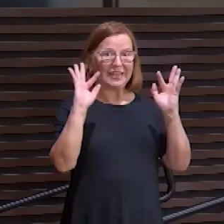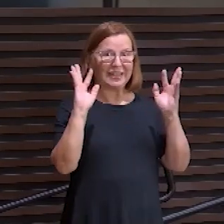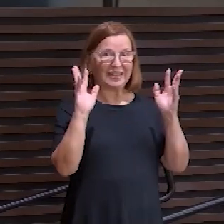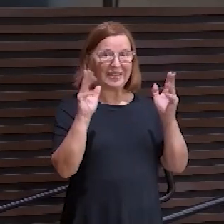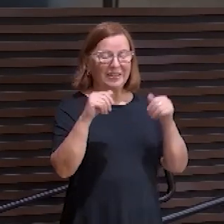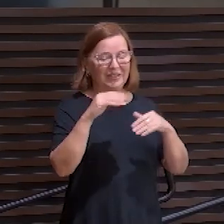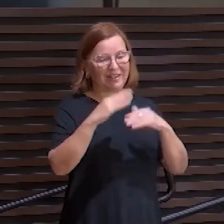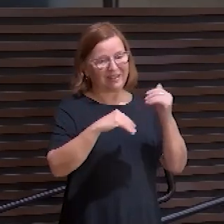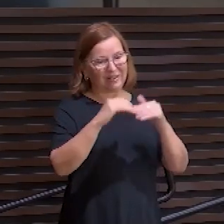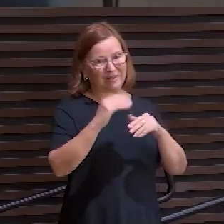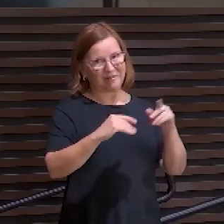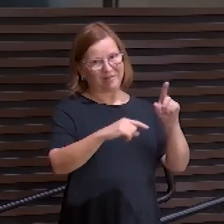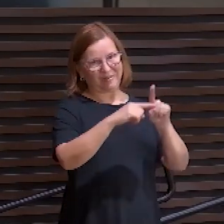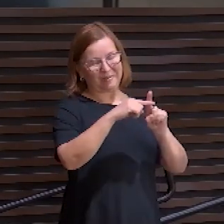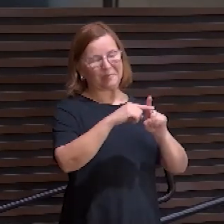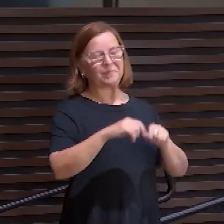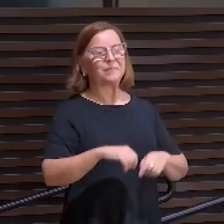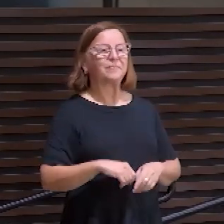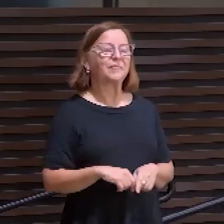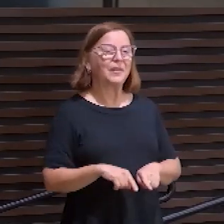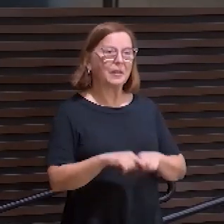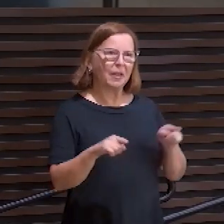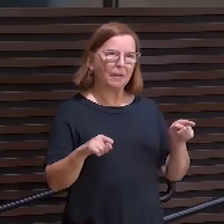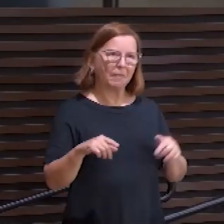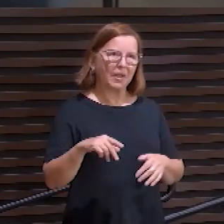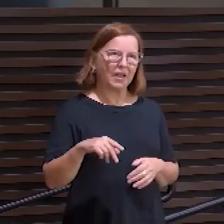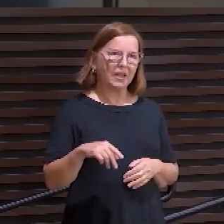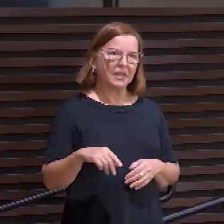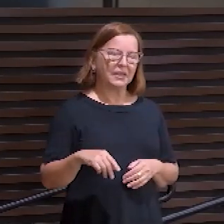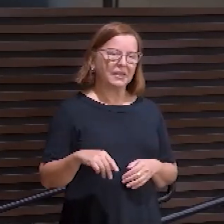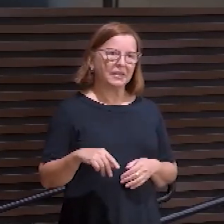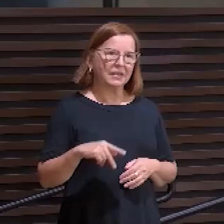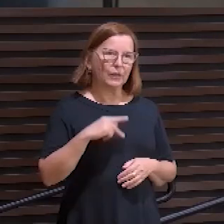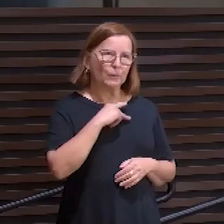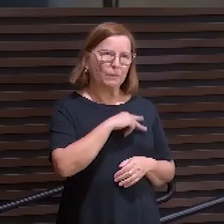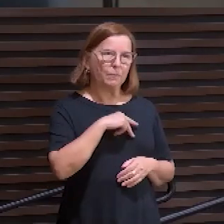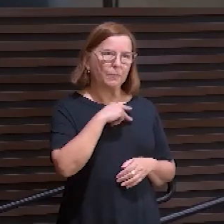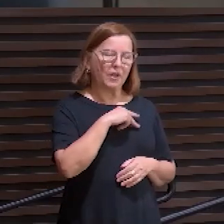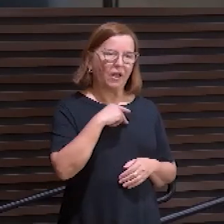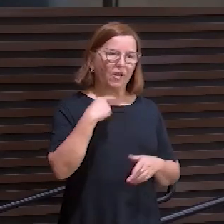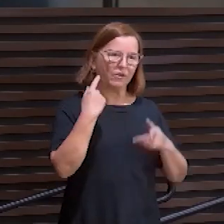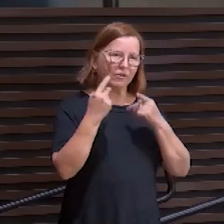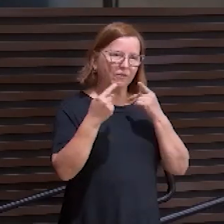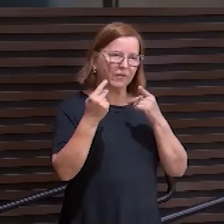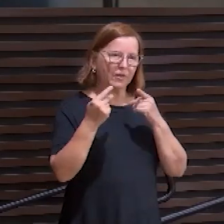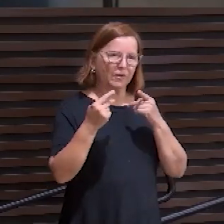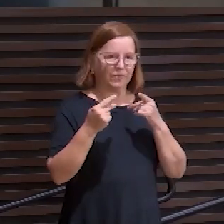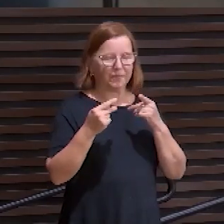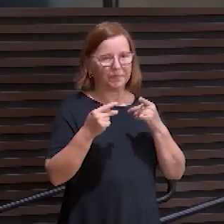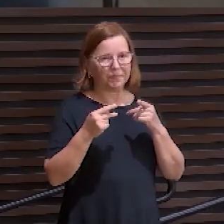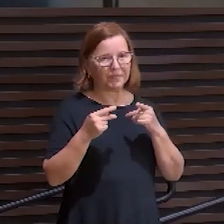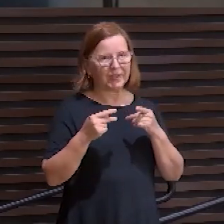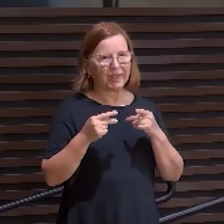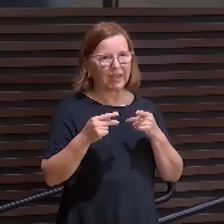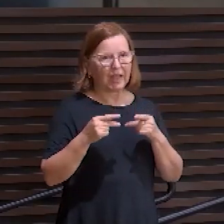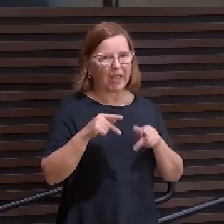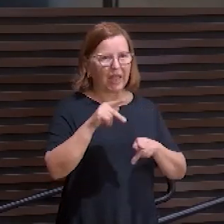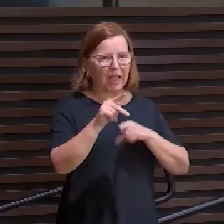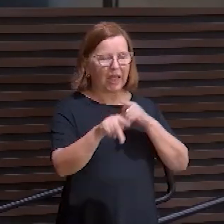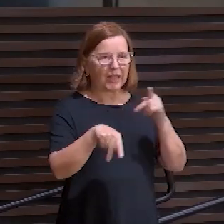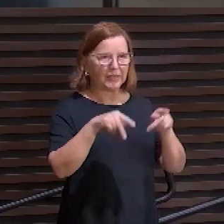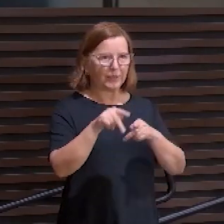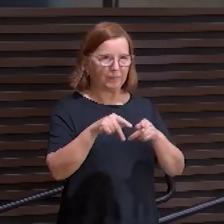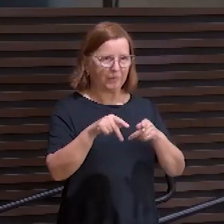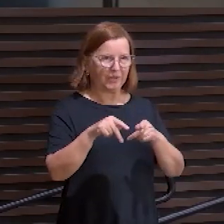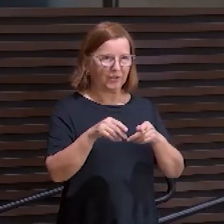Paulo, as pessoas iriam ficar atentas ao comichão dos ouvidos para ouvir